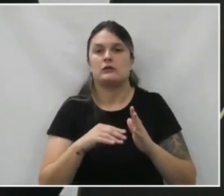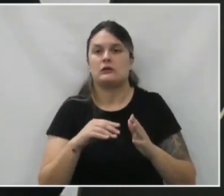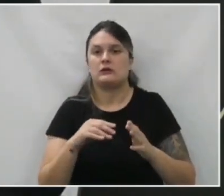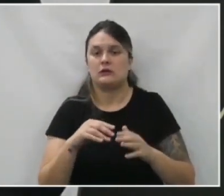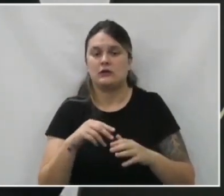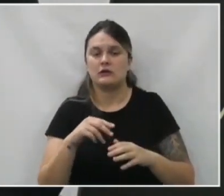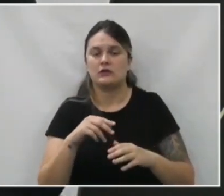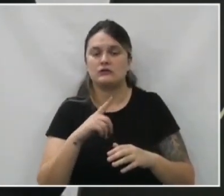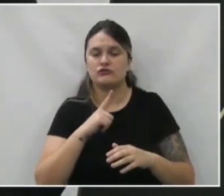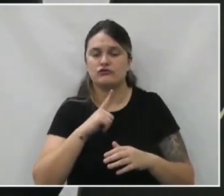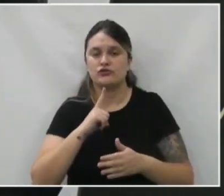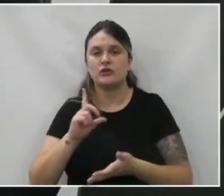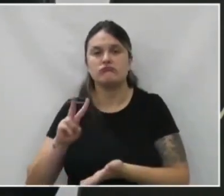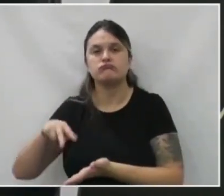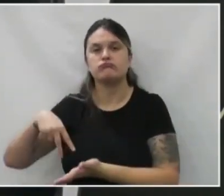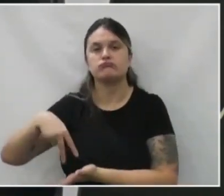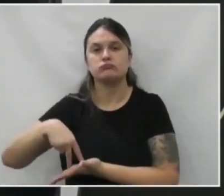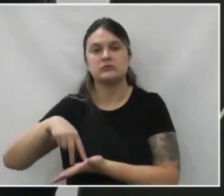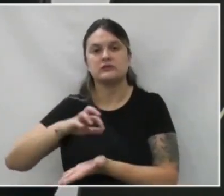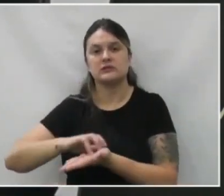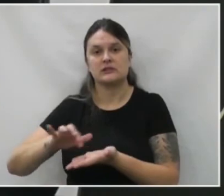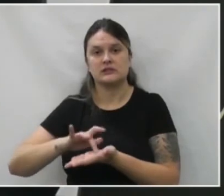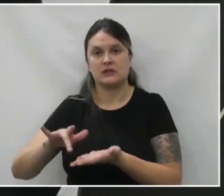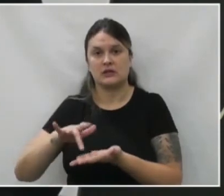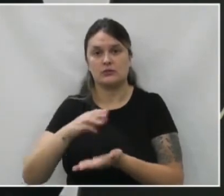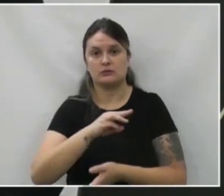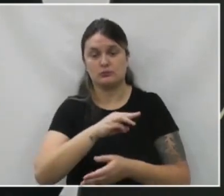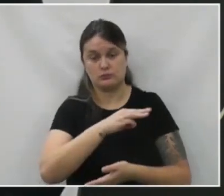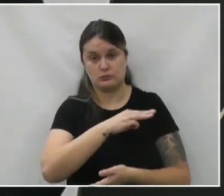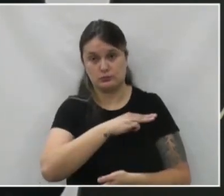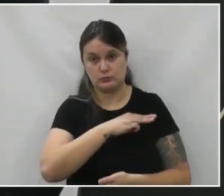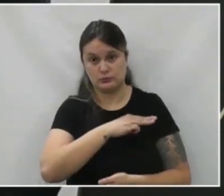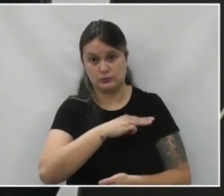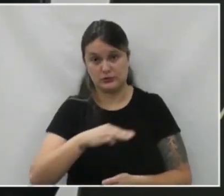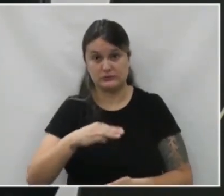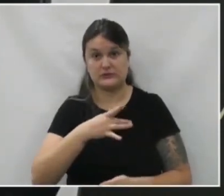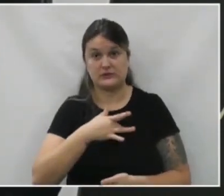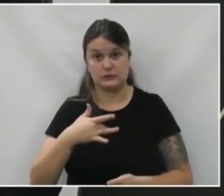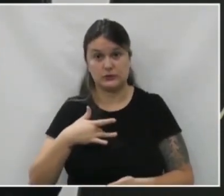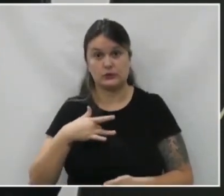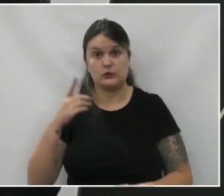169/2020. Altera o disposto do decreto número